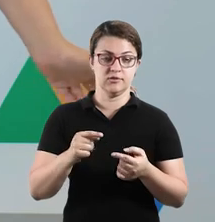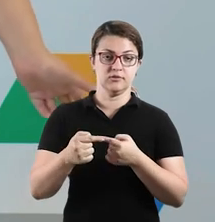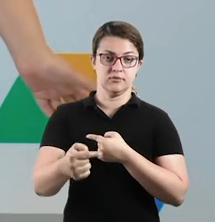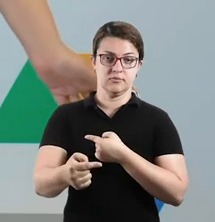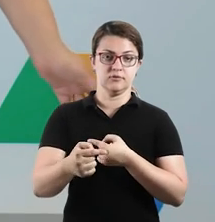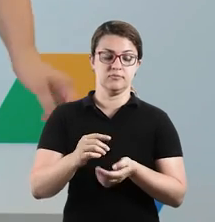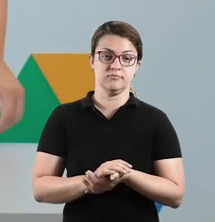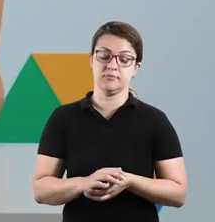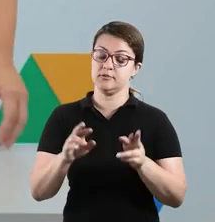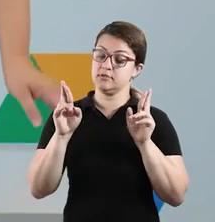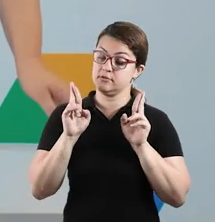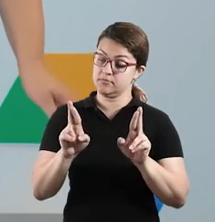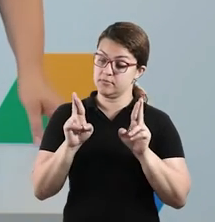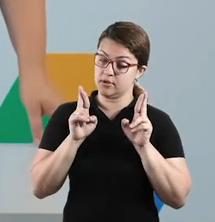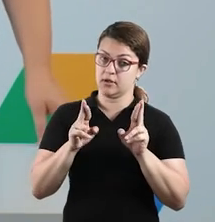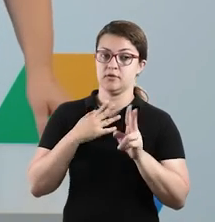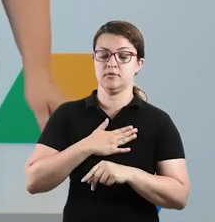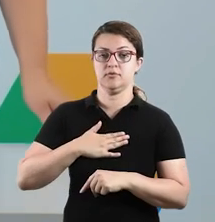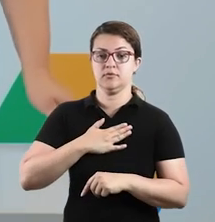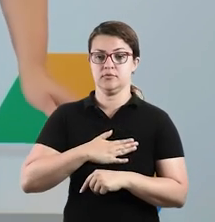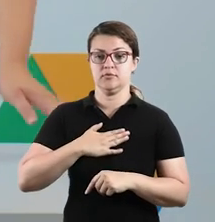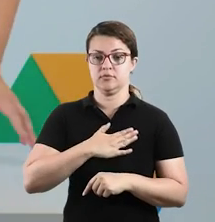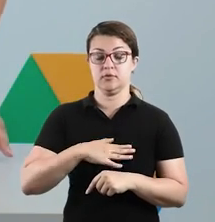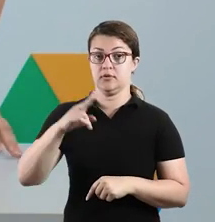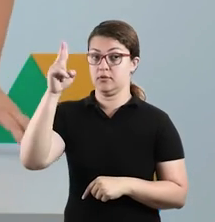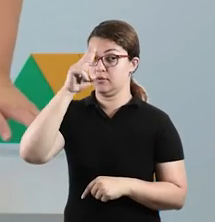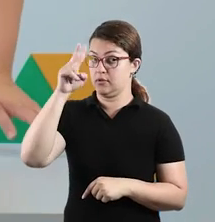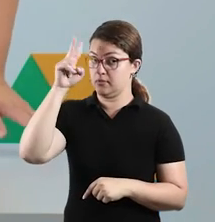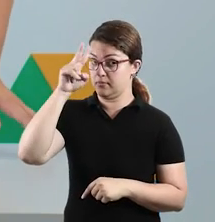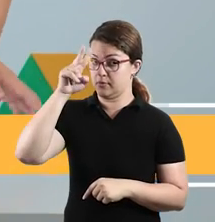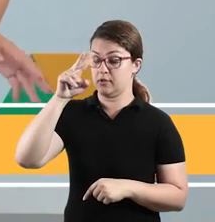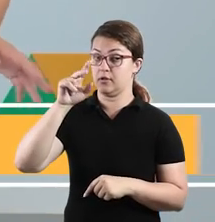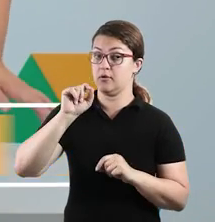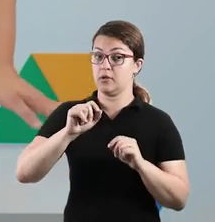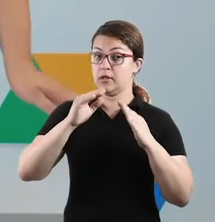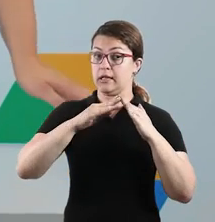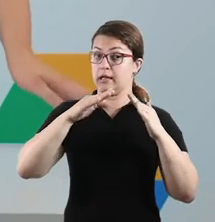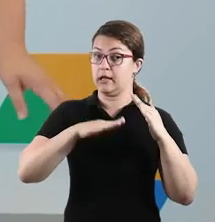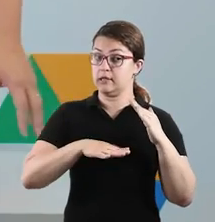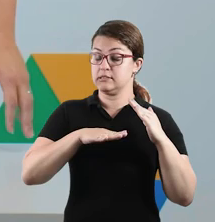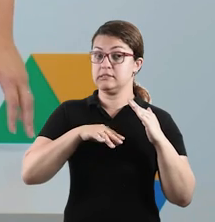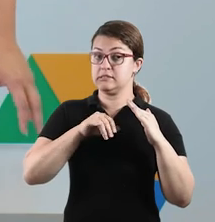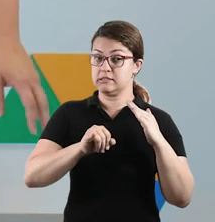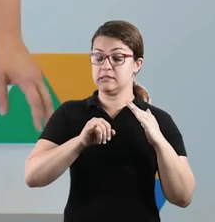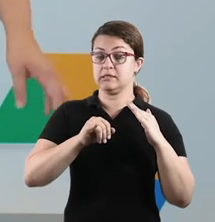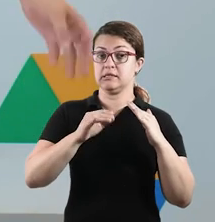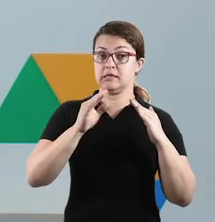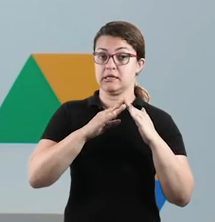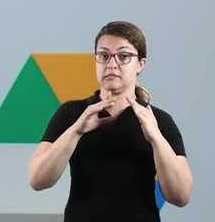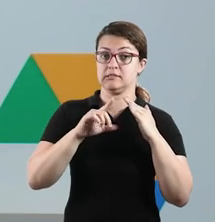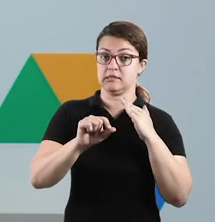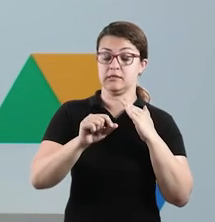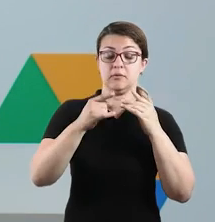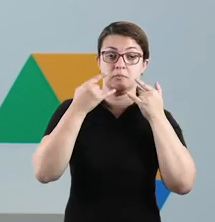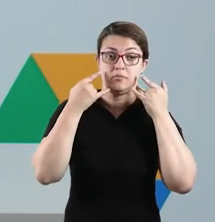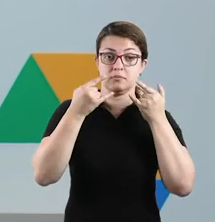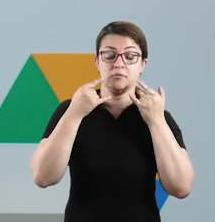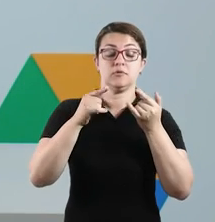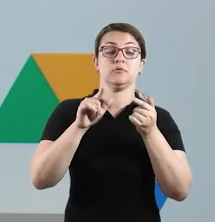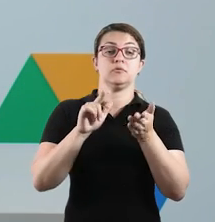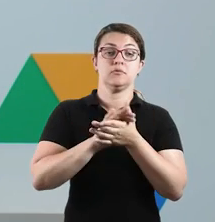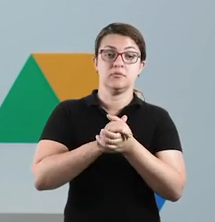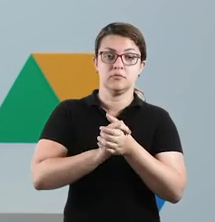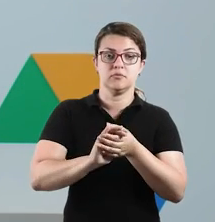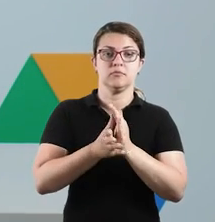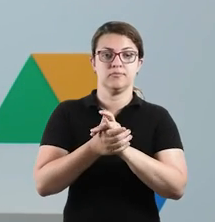as atividades dessa semana. Espero que vocês tenham gostado e não esqueça. Fique em casa, se for sair, use máscara e